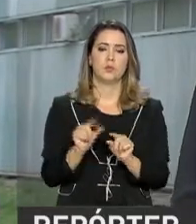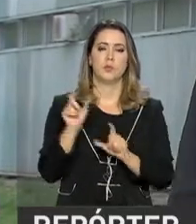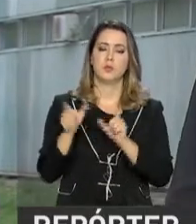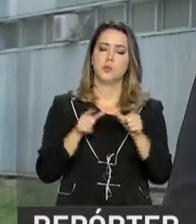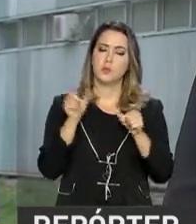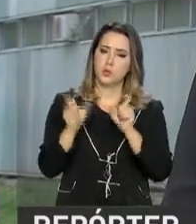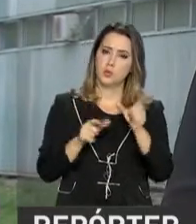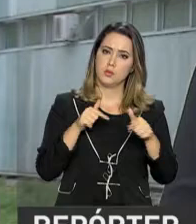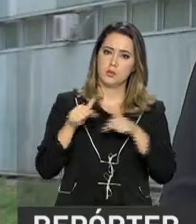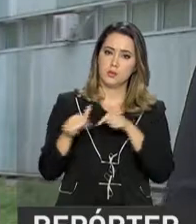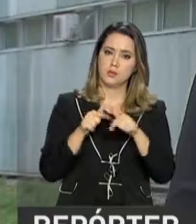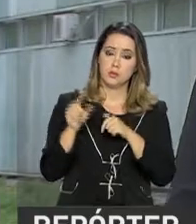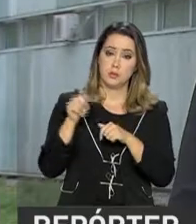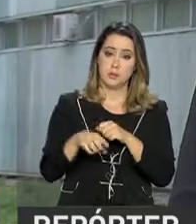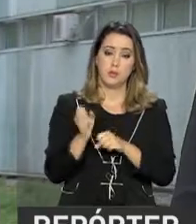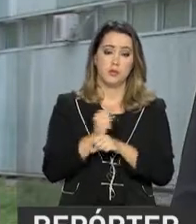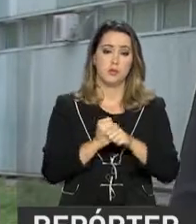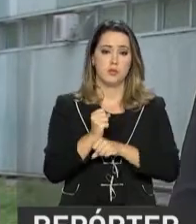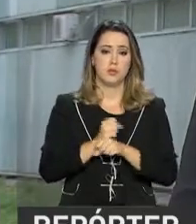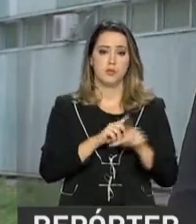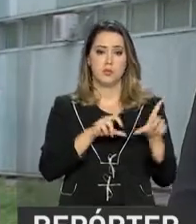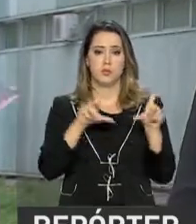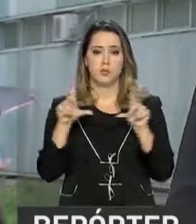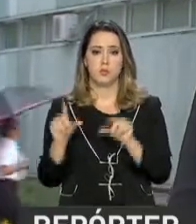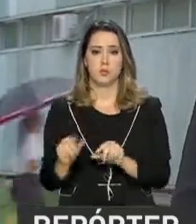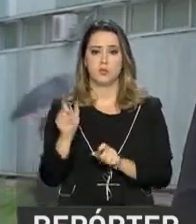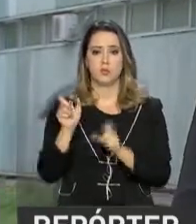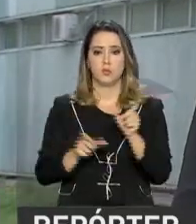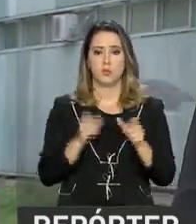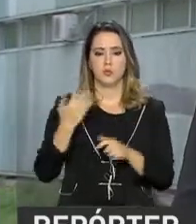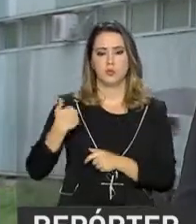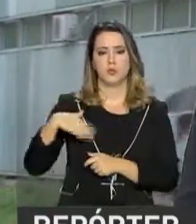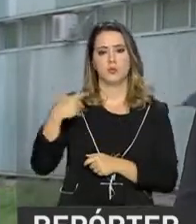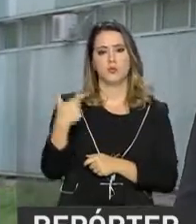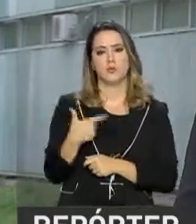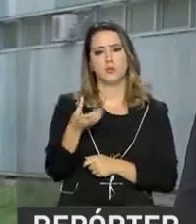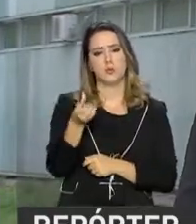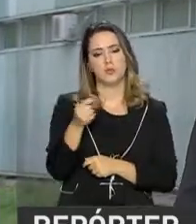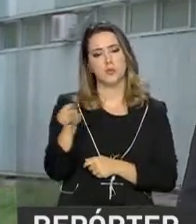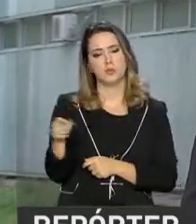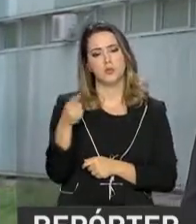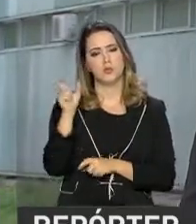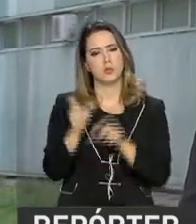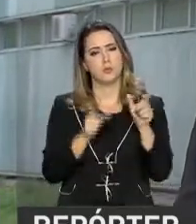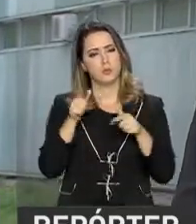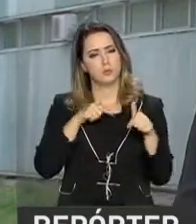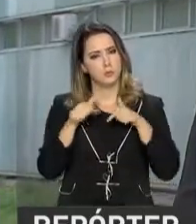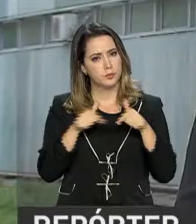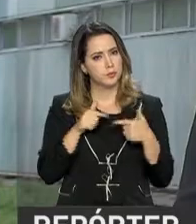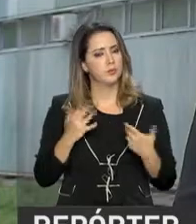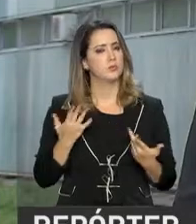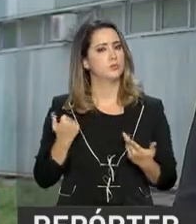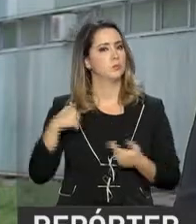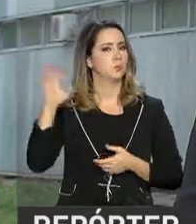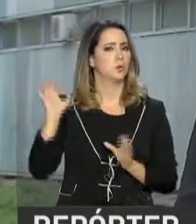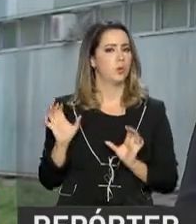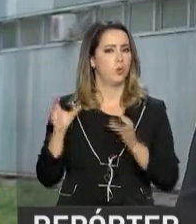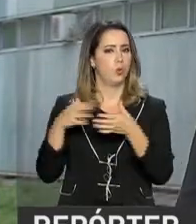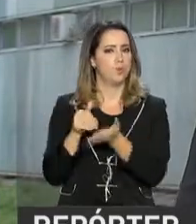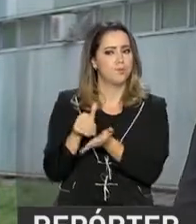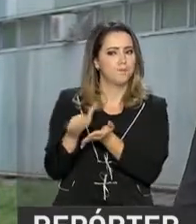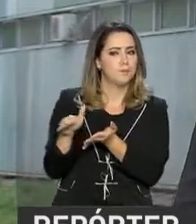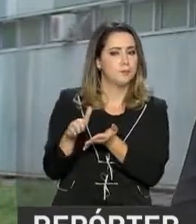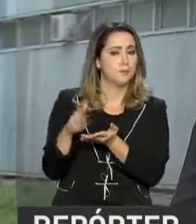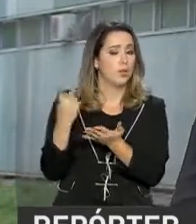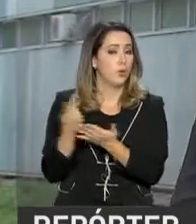só neste ano a redução no quadro de pessoal foi de mais de 26 mil funcionários a maior parte dos desligamentos